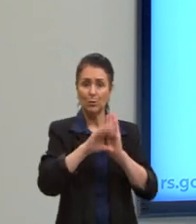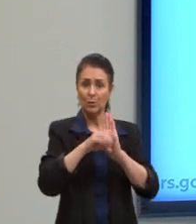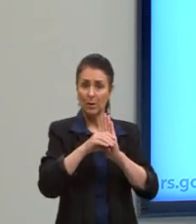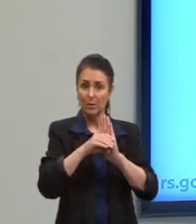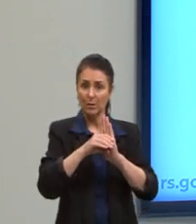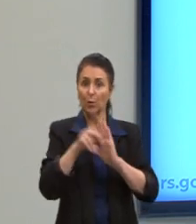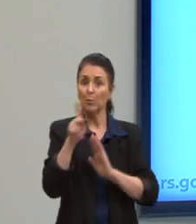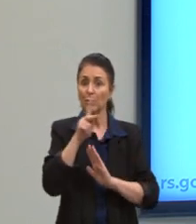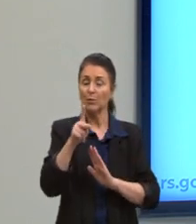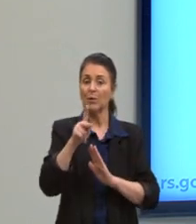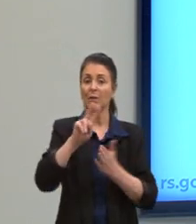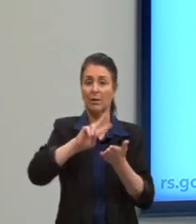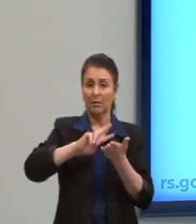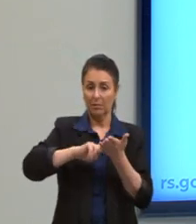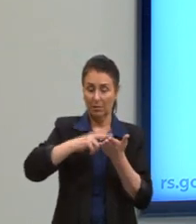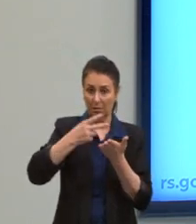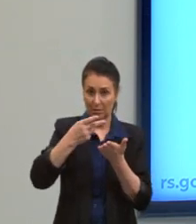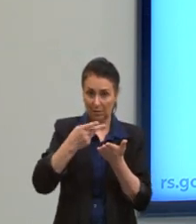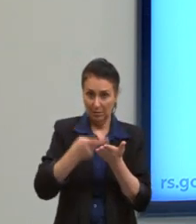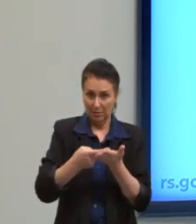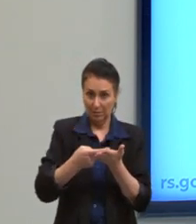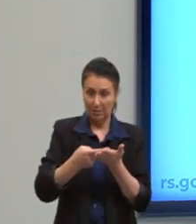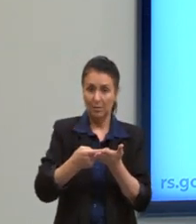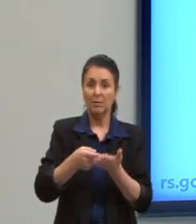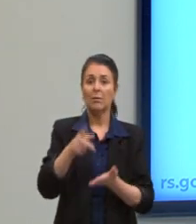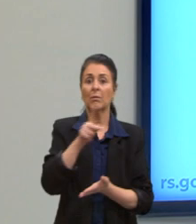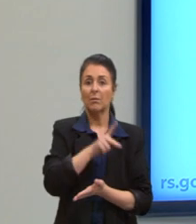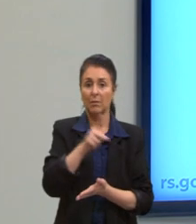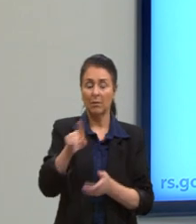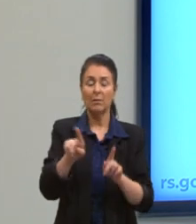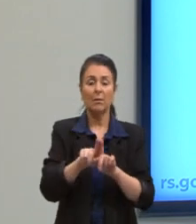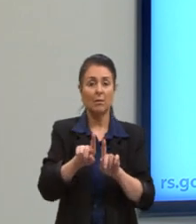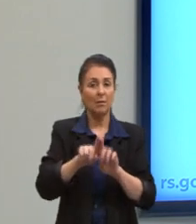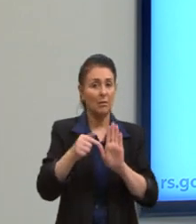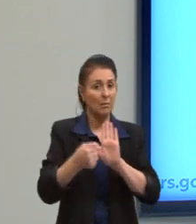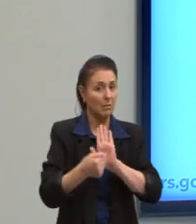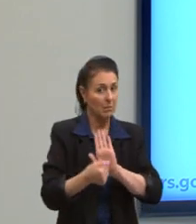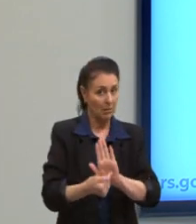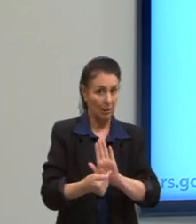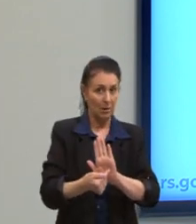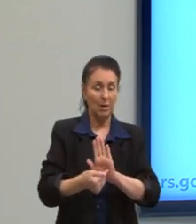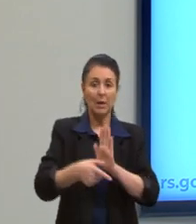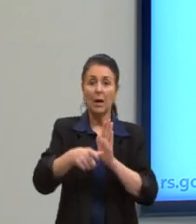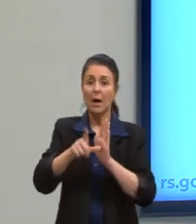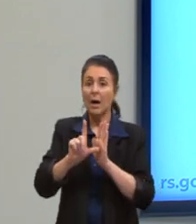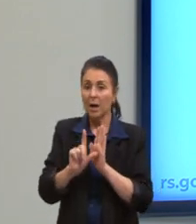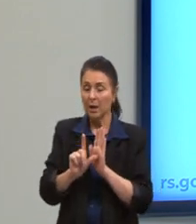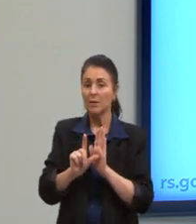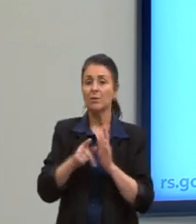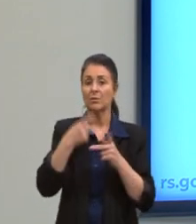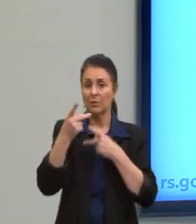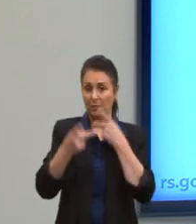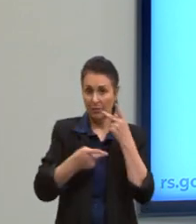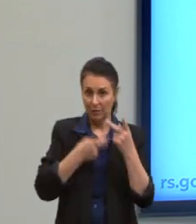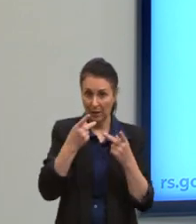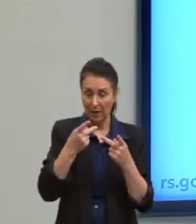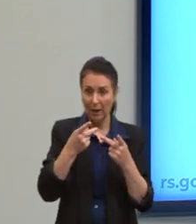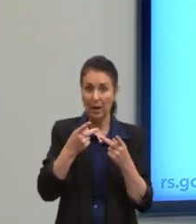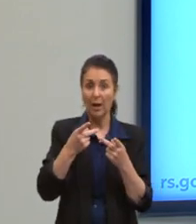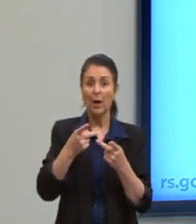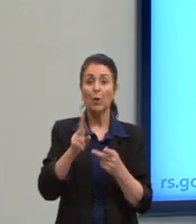as para facilitar para vocês gente eu também trouxe antes de como fazer um comentário Eu também trouxe